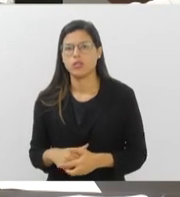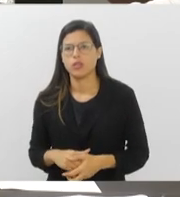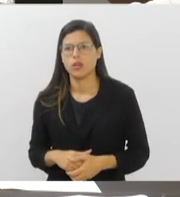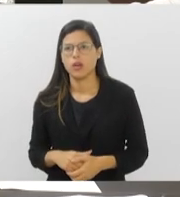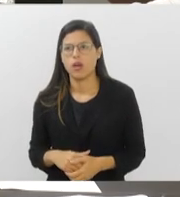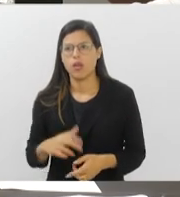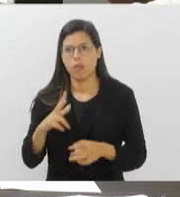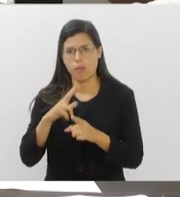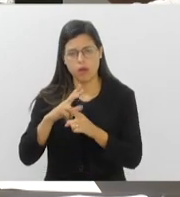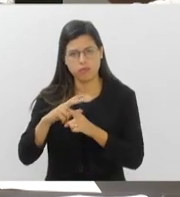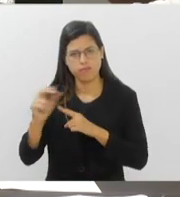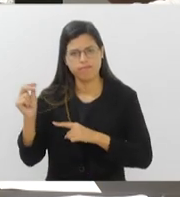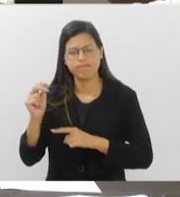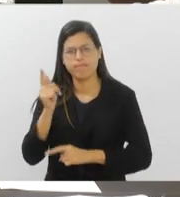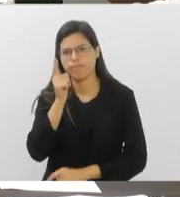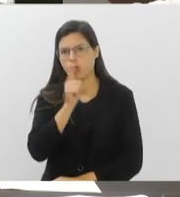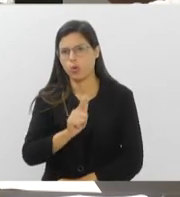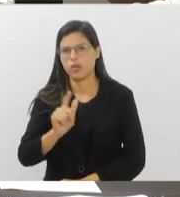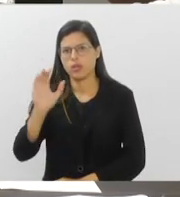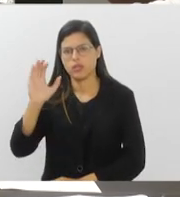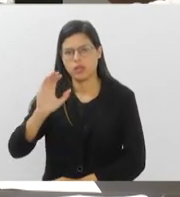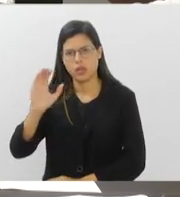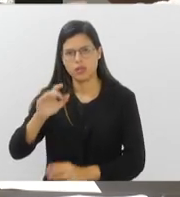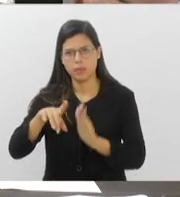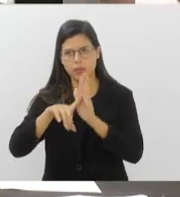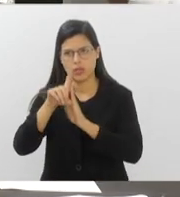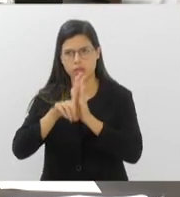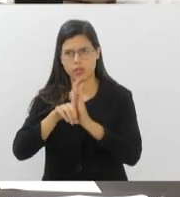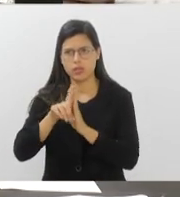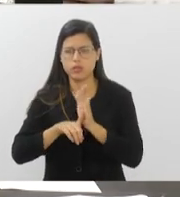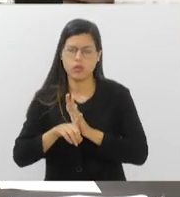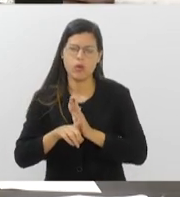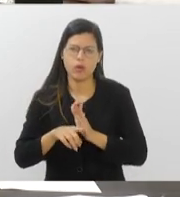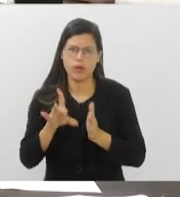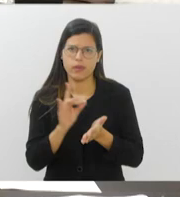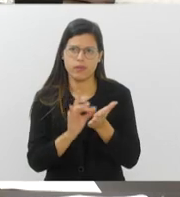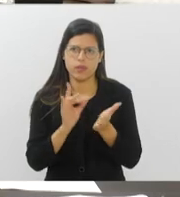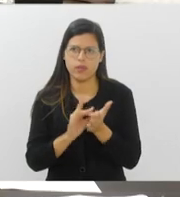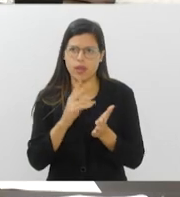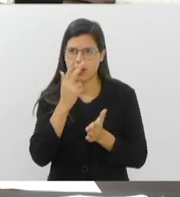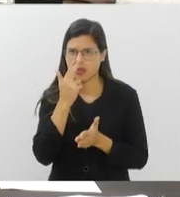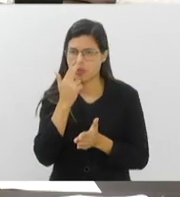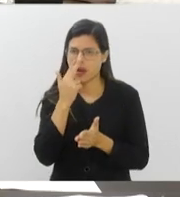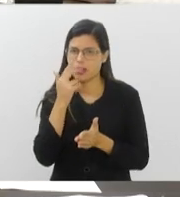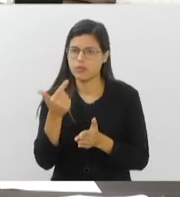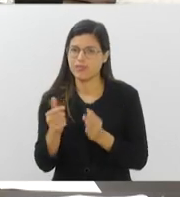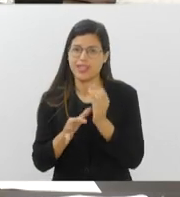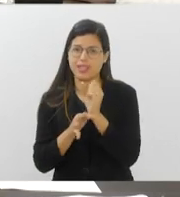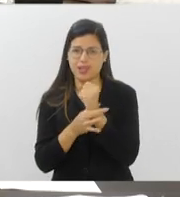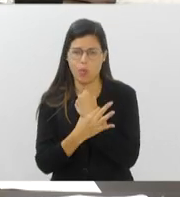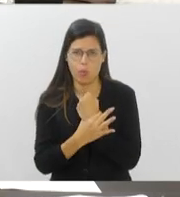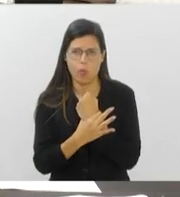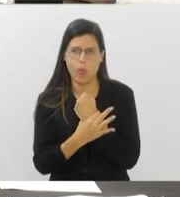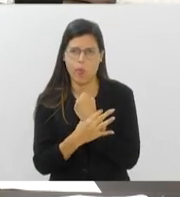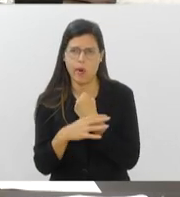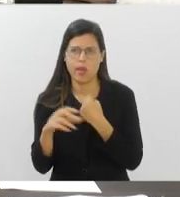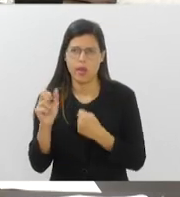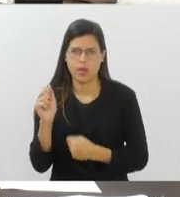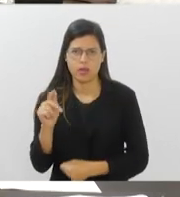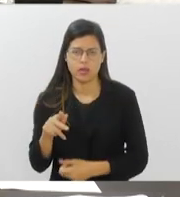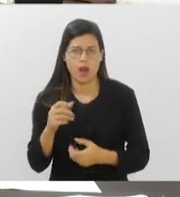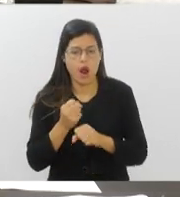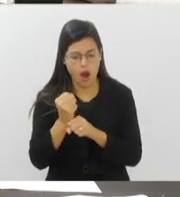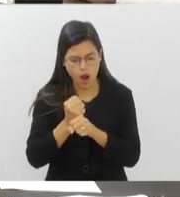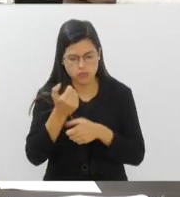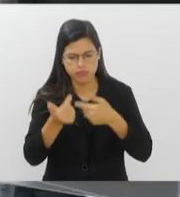para a ciência, para os pesquisadores, que de fato ficam à mercê dessa instabilidade, dessa insegurança após se dedicarem